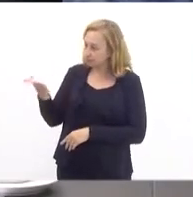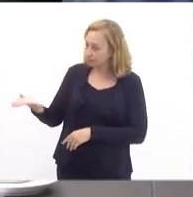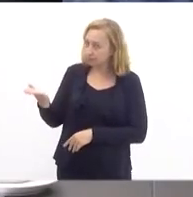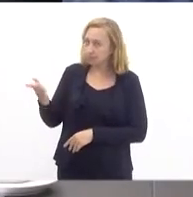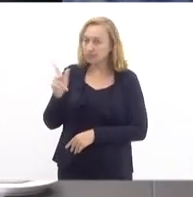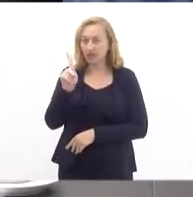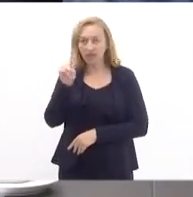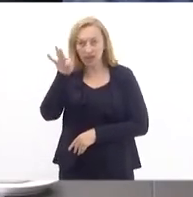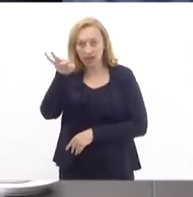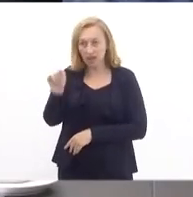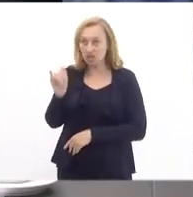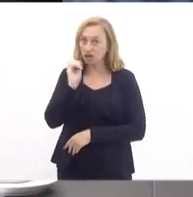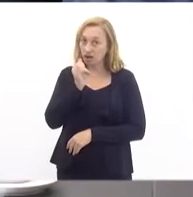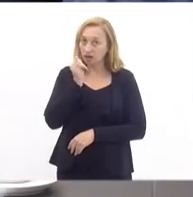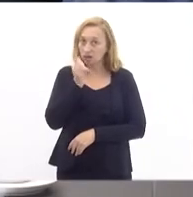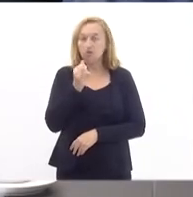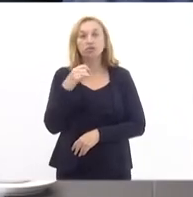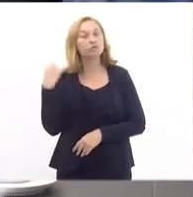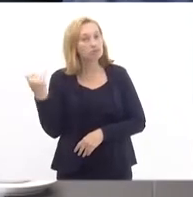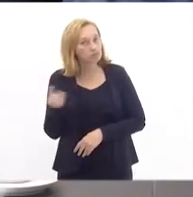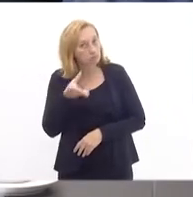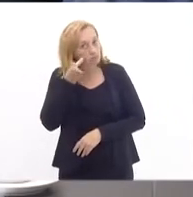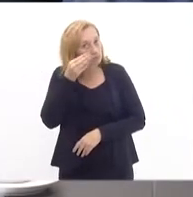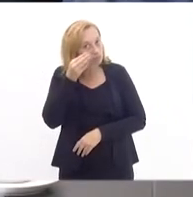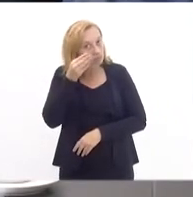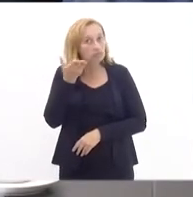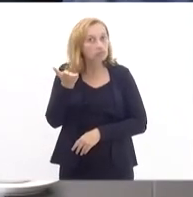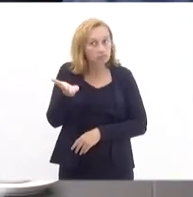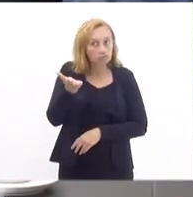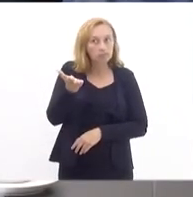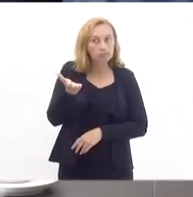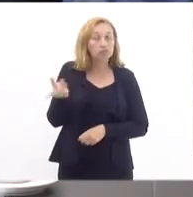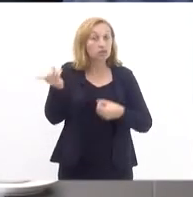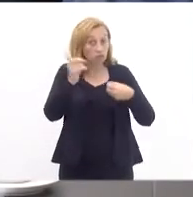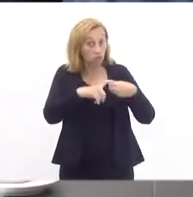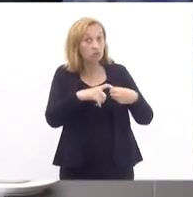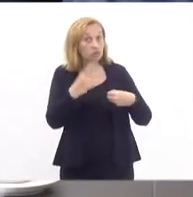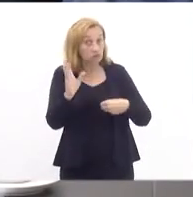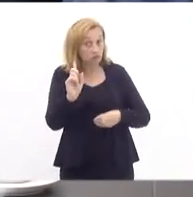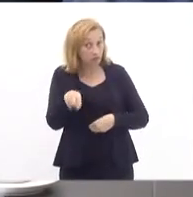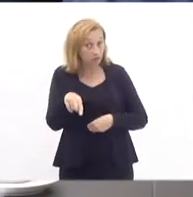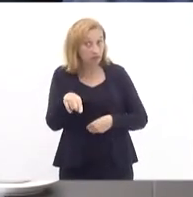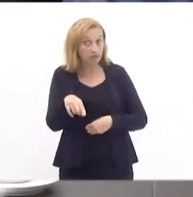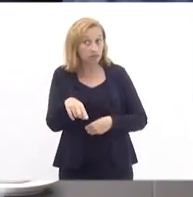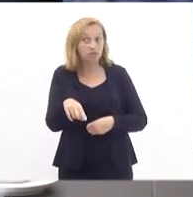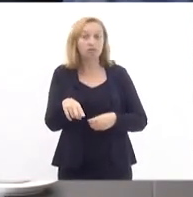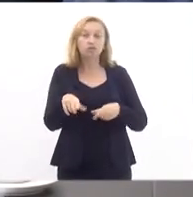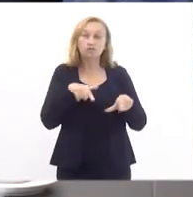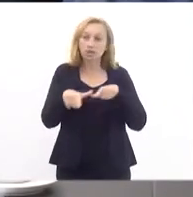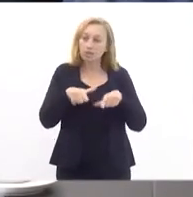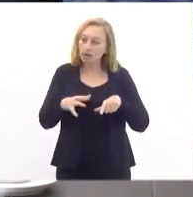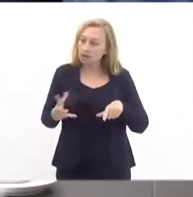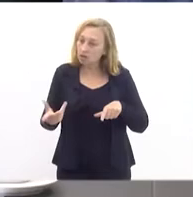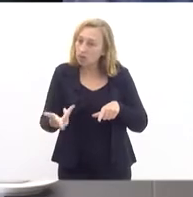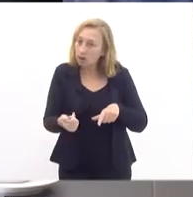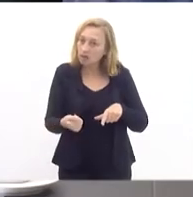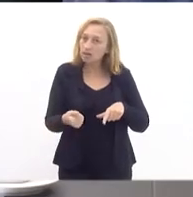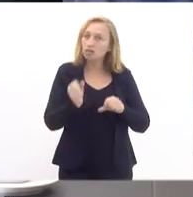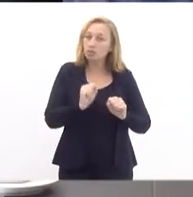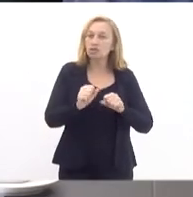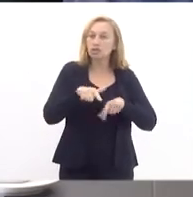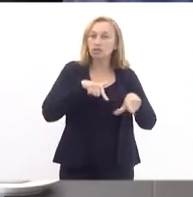senhora Kátia, relatou, talvez seja interessante essa previsão de retorno, né, para um serviço mais adequado, poder trabalhar